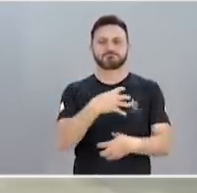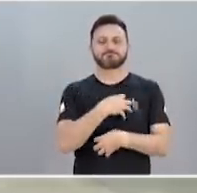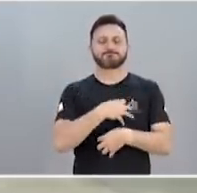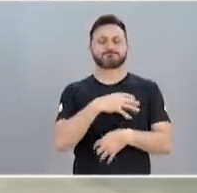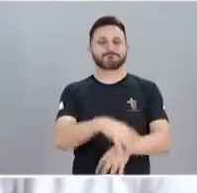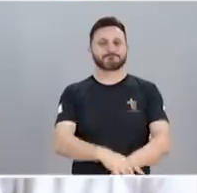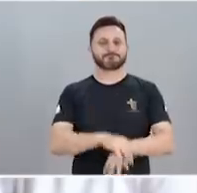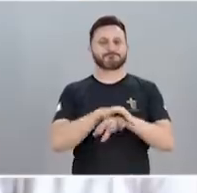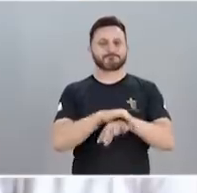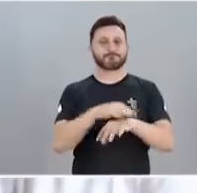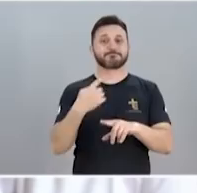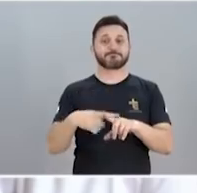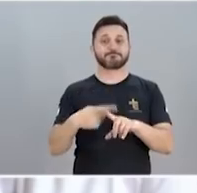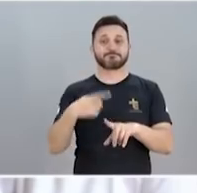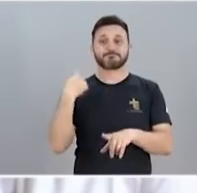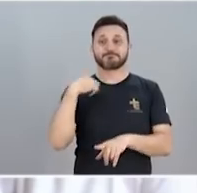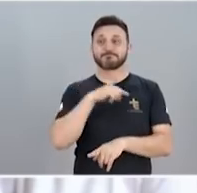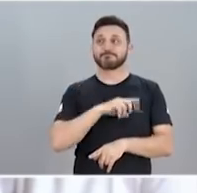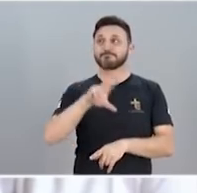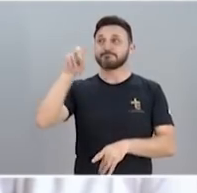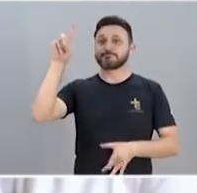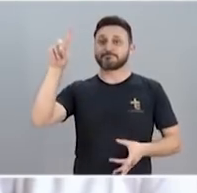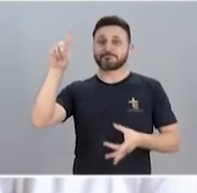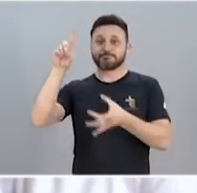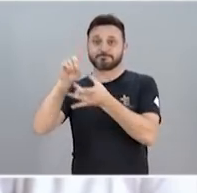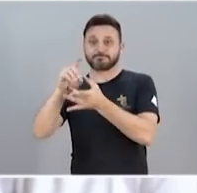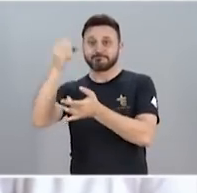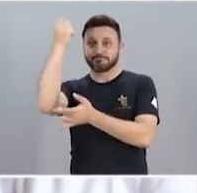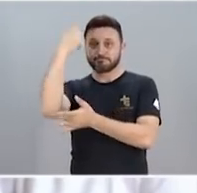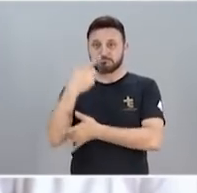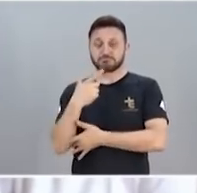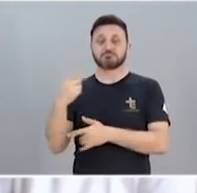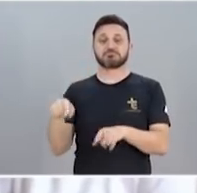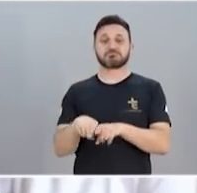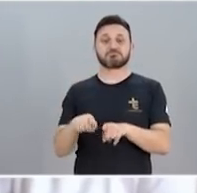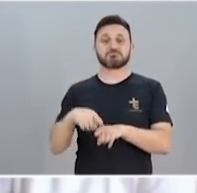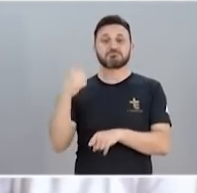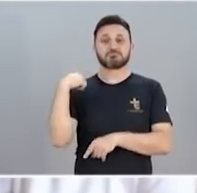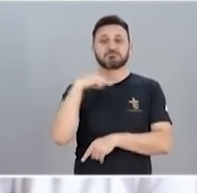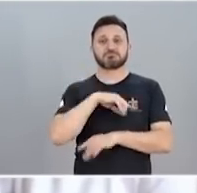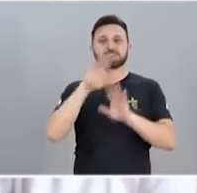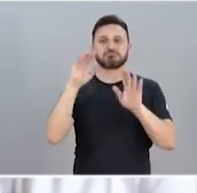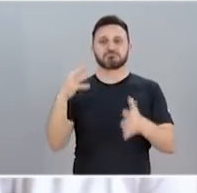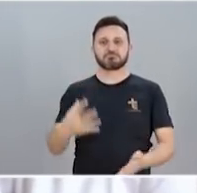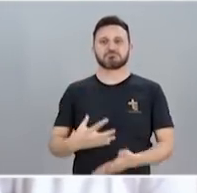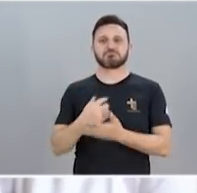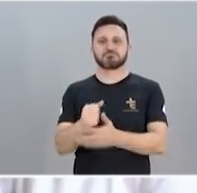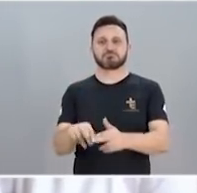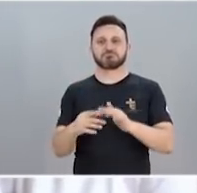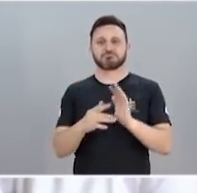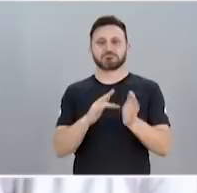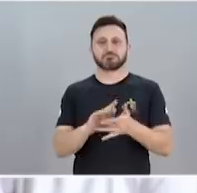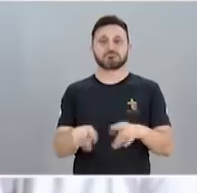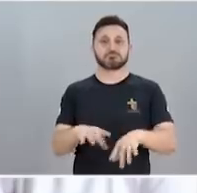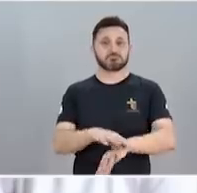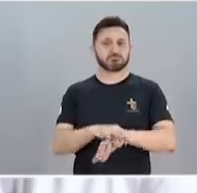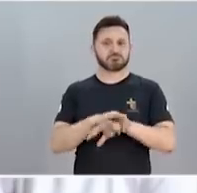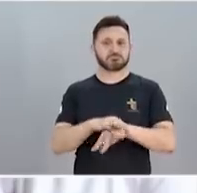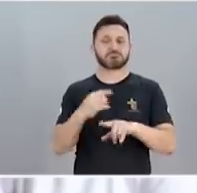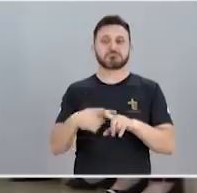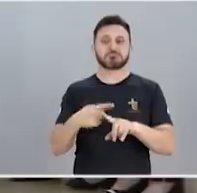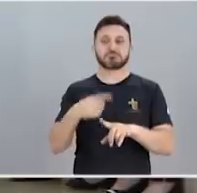Seguros porque fomos criados em Deus. Seguros porque fomos redimidos em Deus. Seguros porque